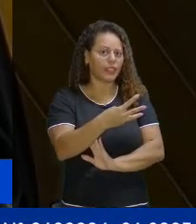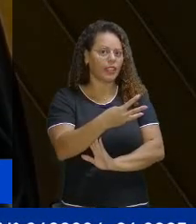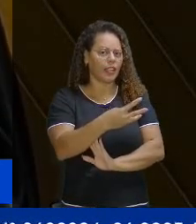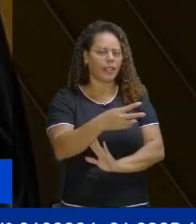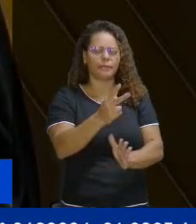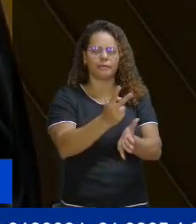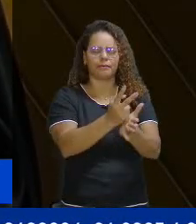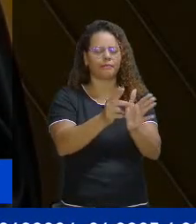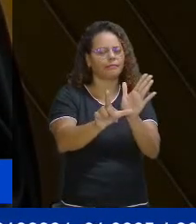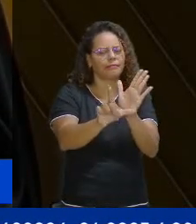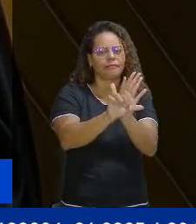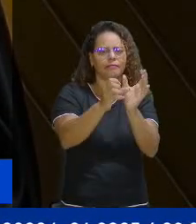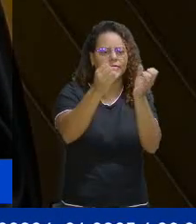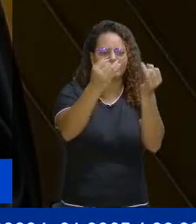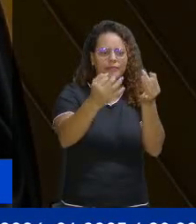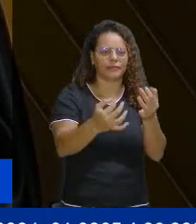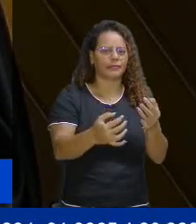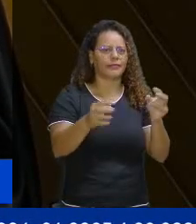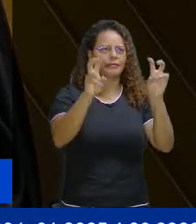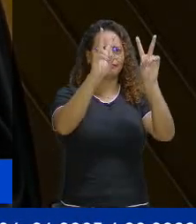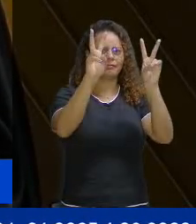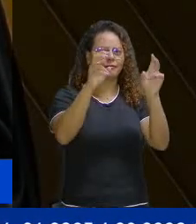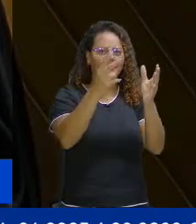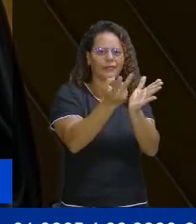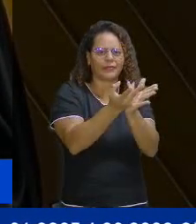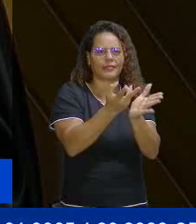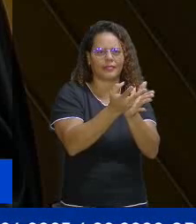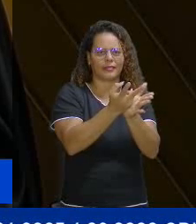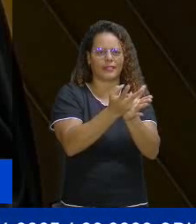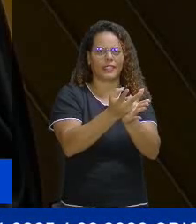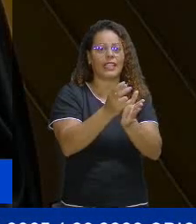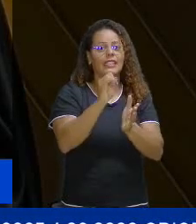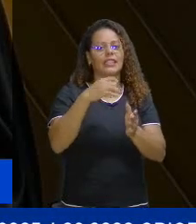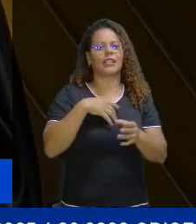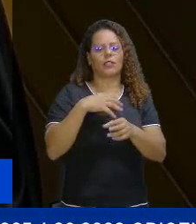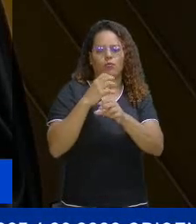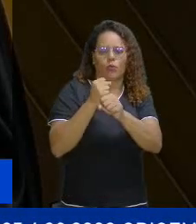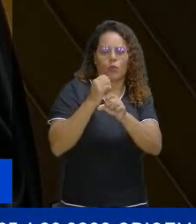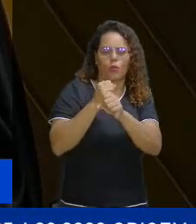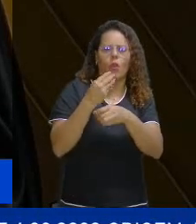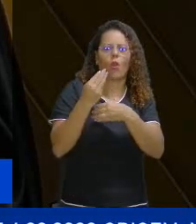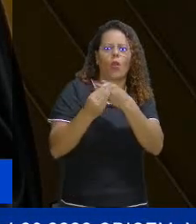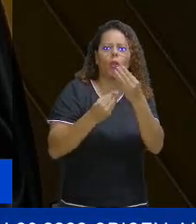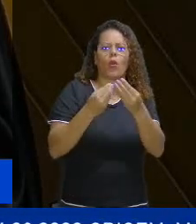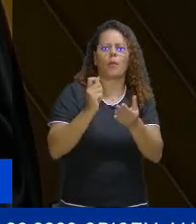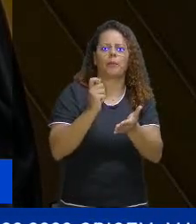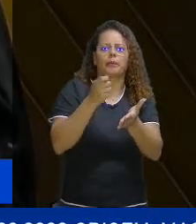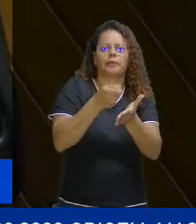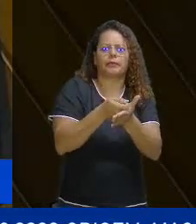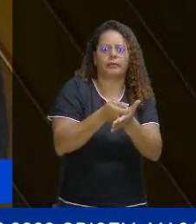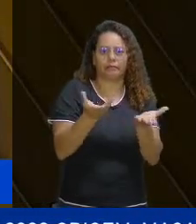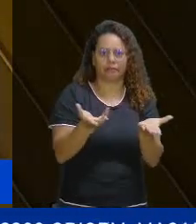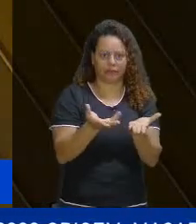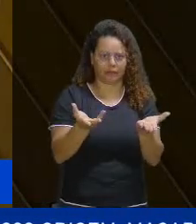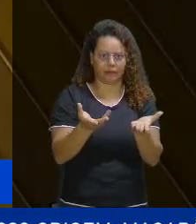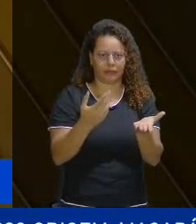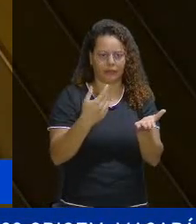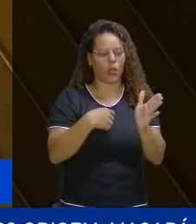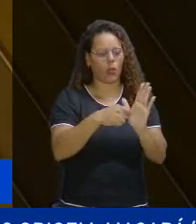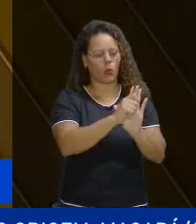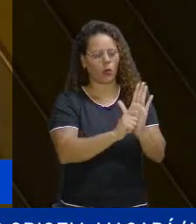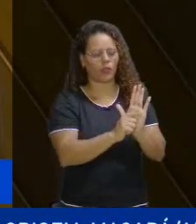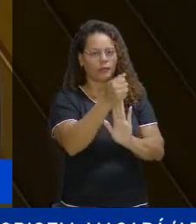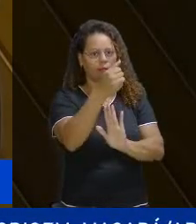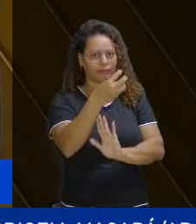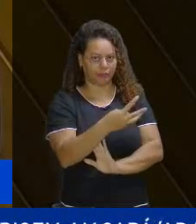a mesma lei especifica como vai ser calculada a gratificação de atividade judiciária. Aqui diz no artigo 13